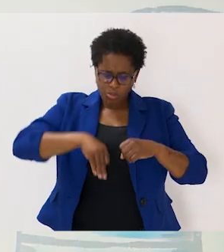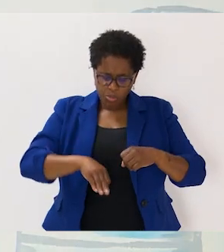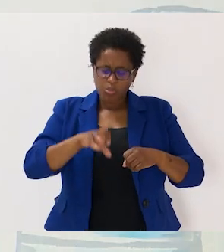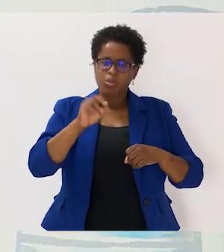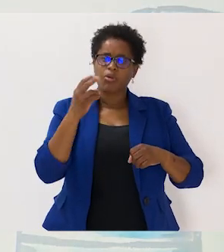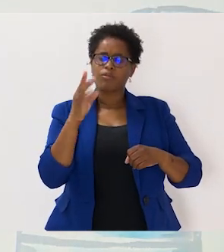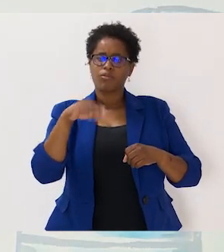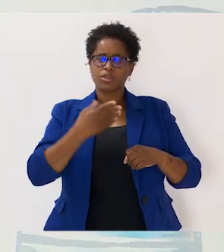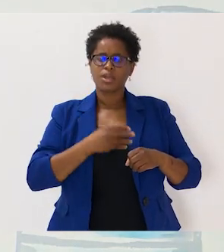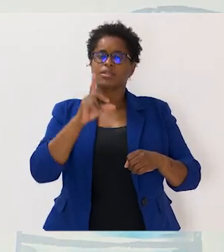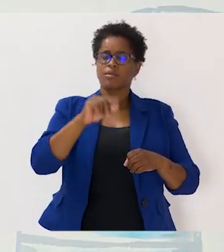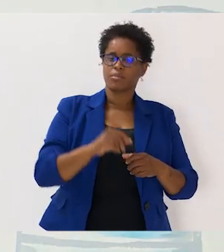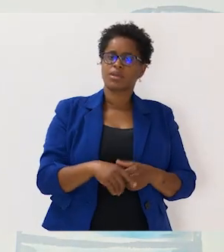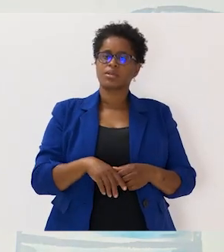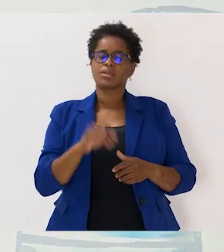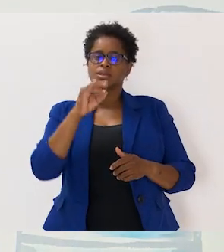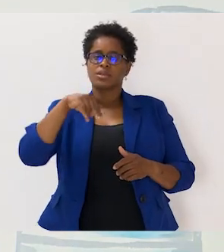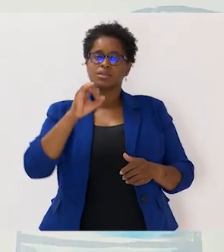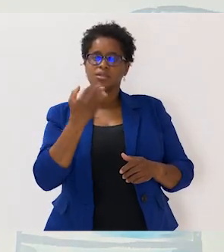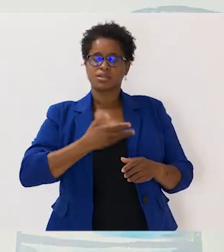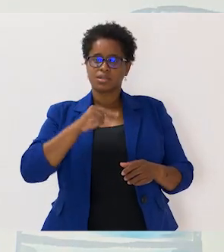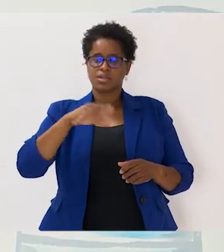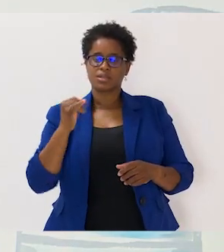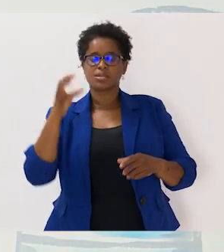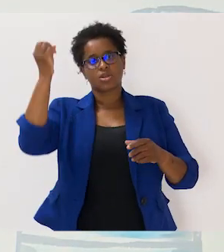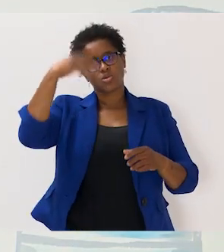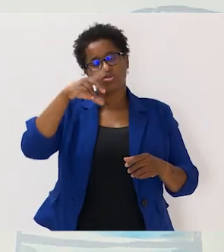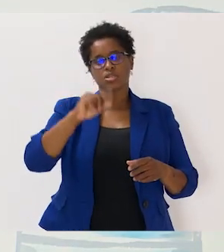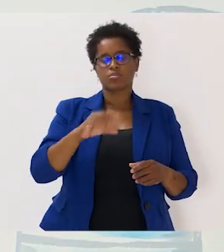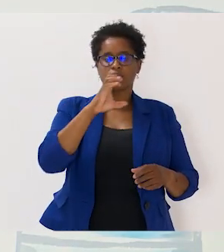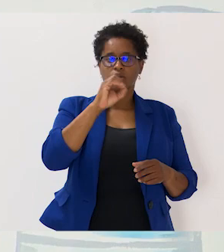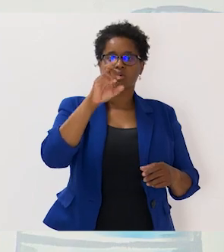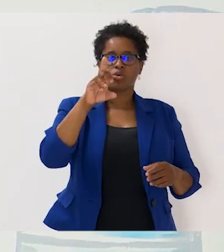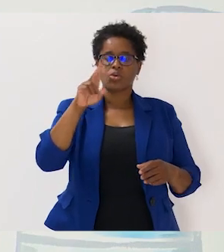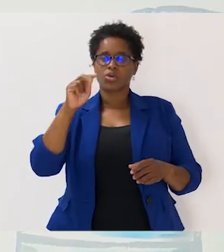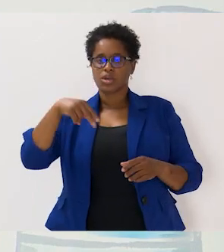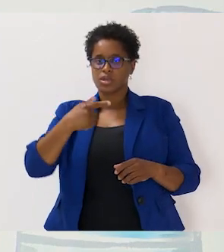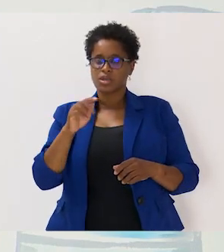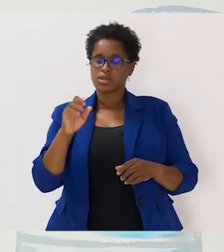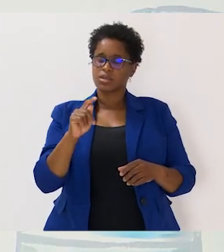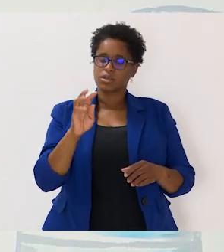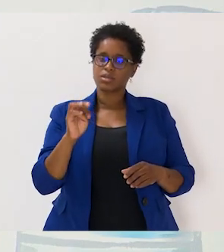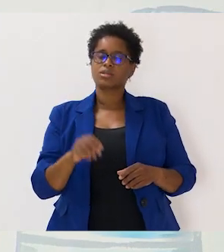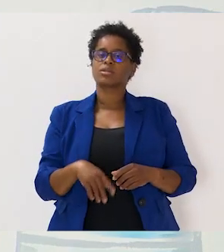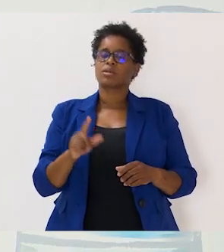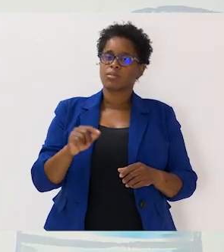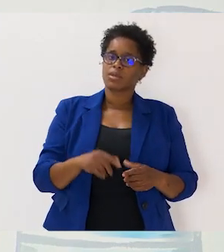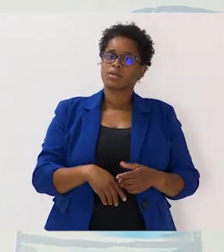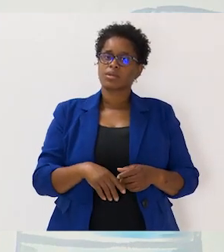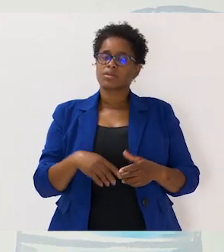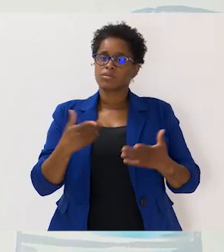profundidade e também com a questão da incidência de luz e das correntes, ok? Também que influenciam